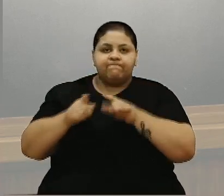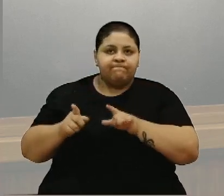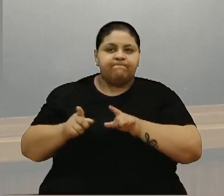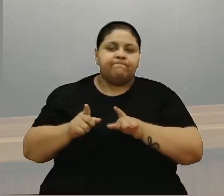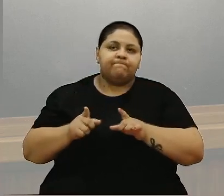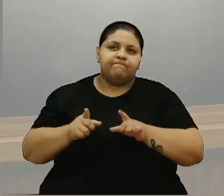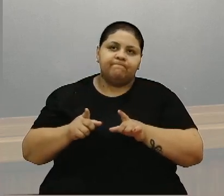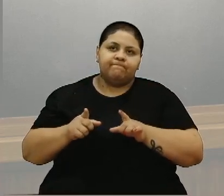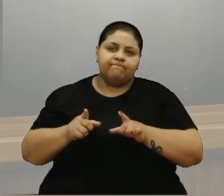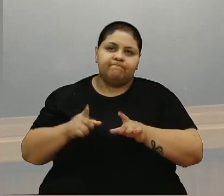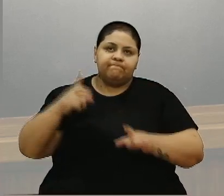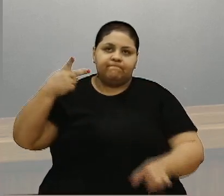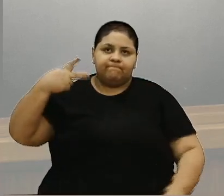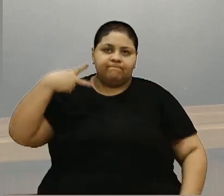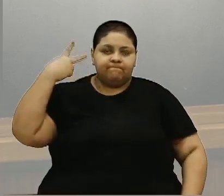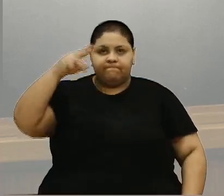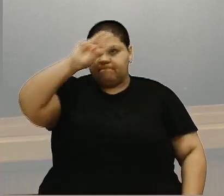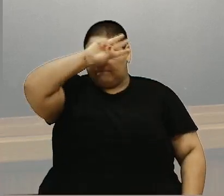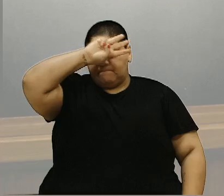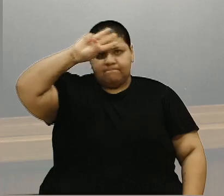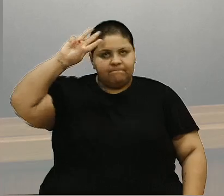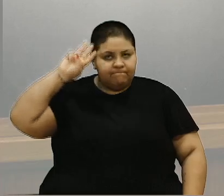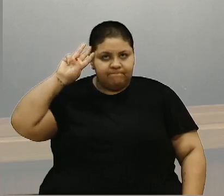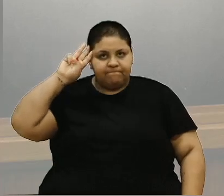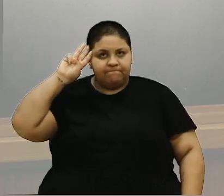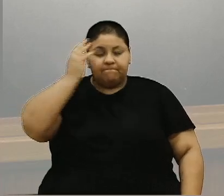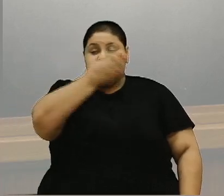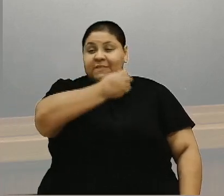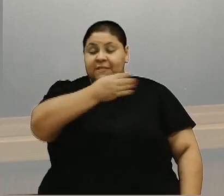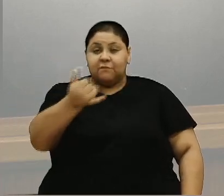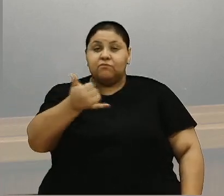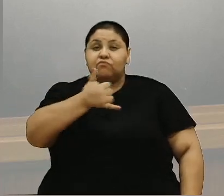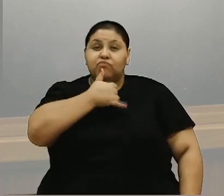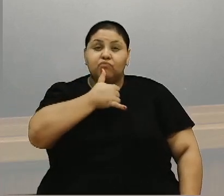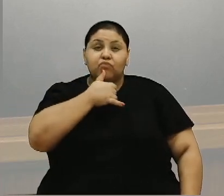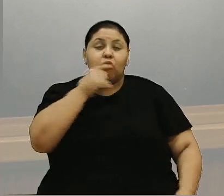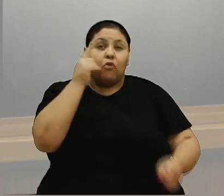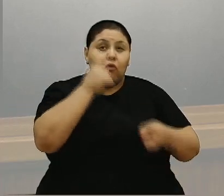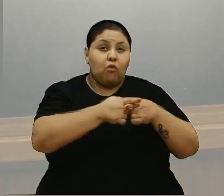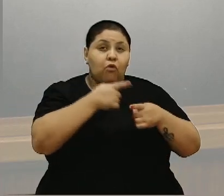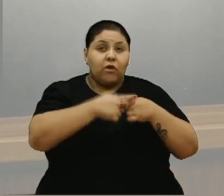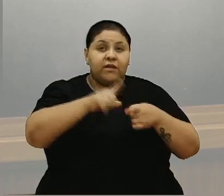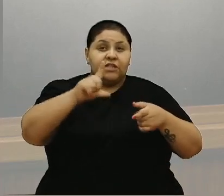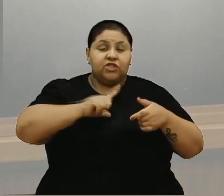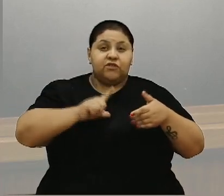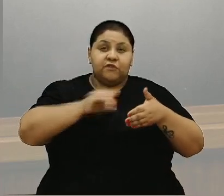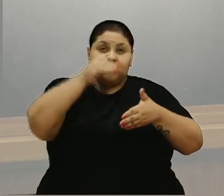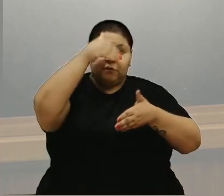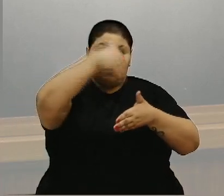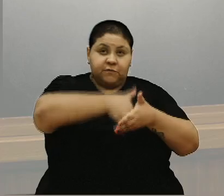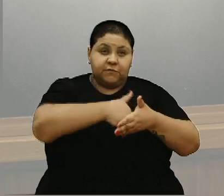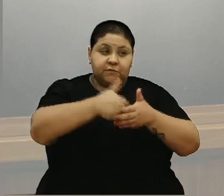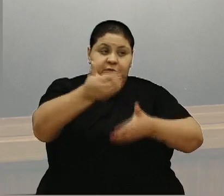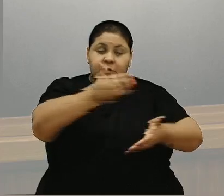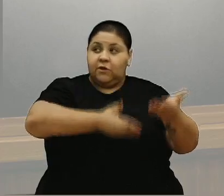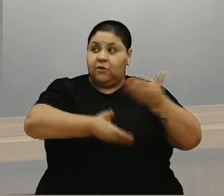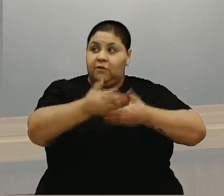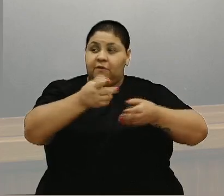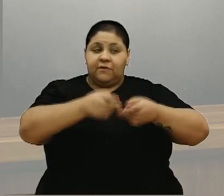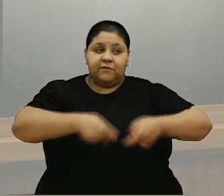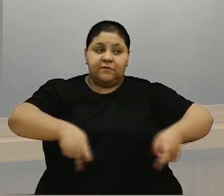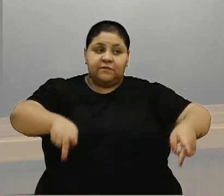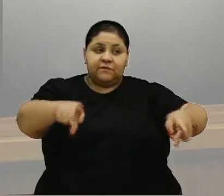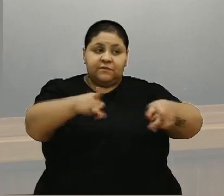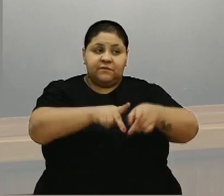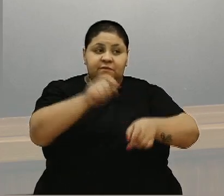Mas, vereador Juliano, isso é muito triste, sabe? Porque seria bom que tivesse eleição para atender a população. Mas essa